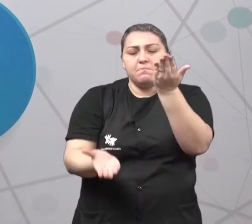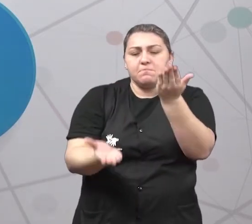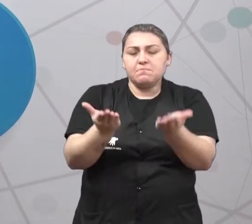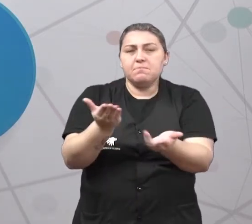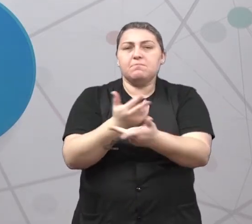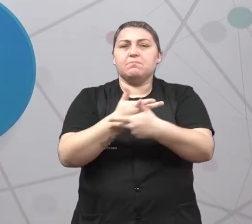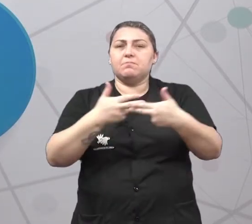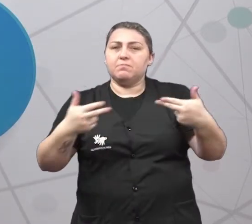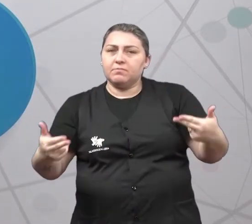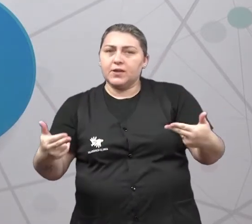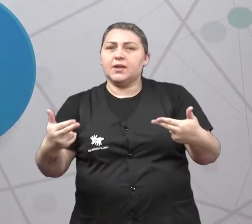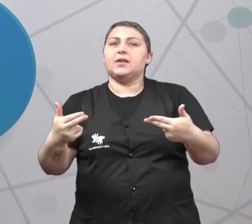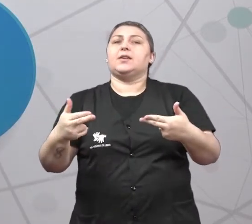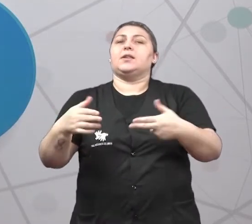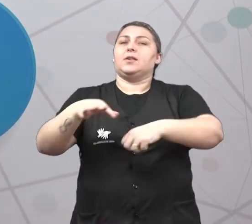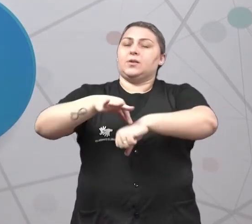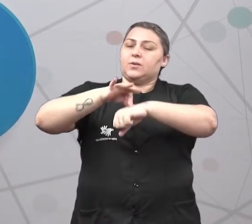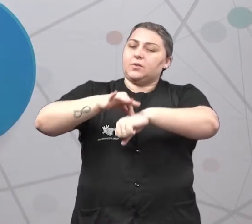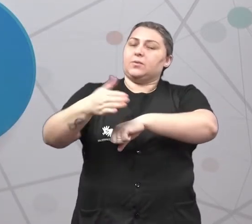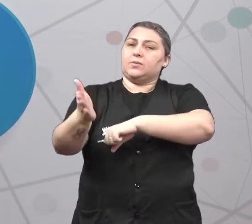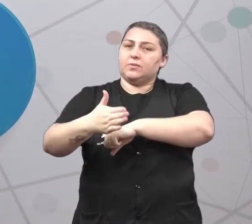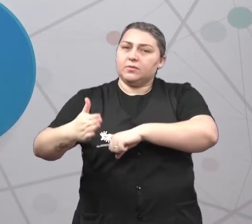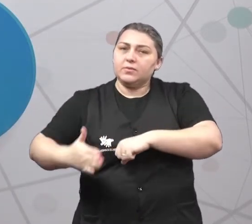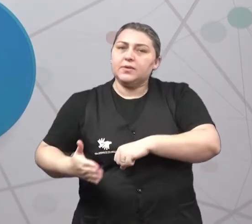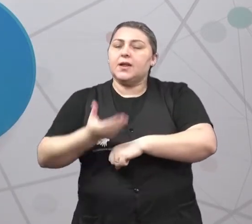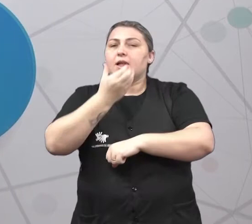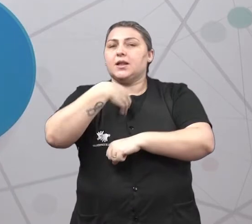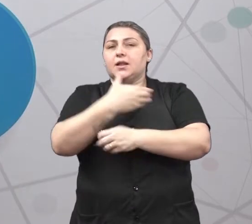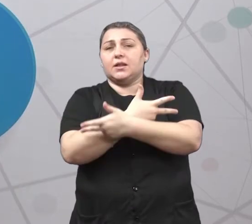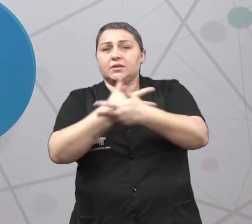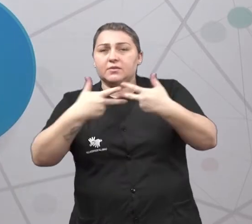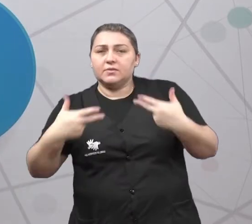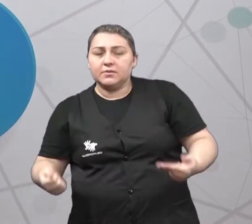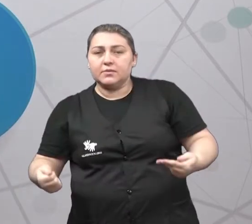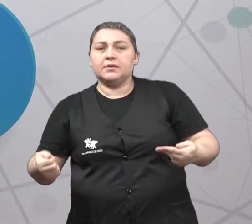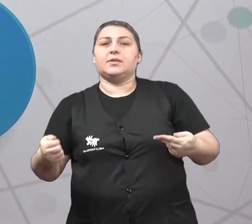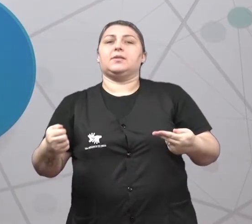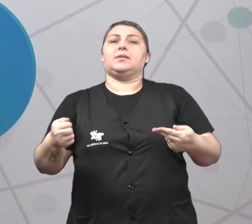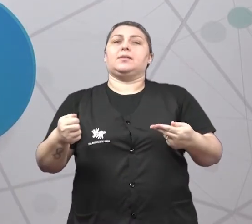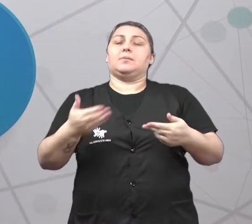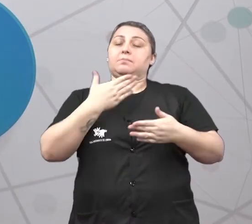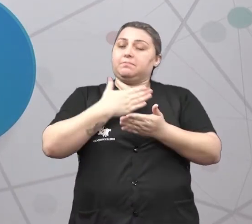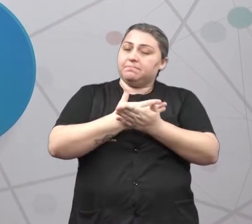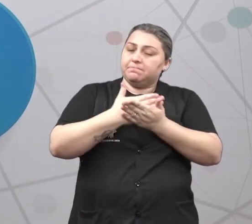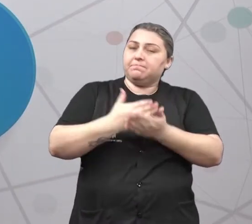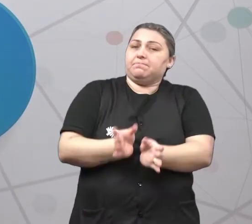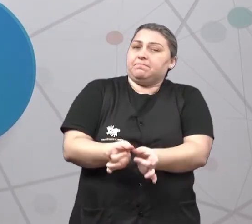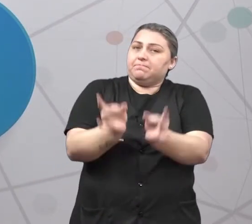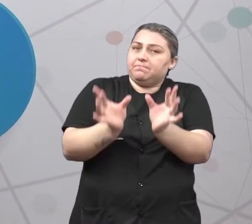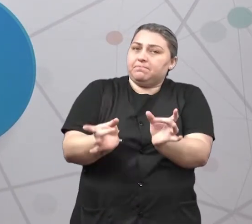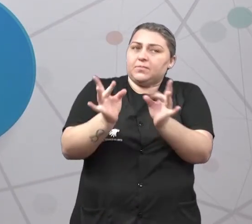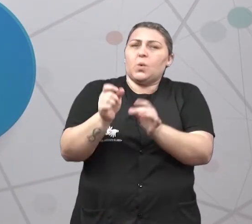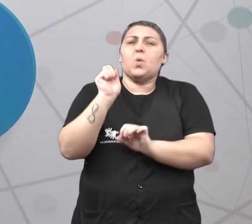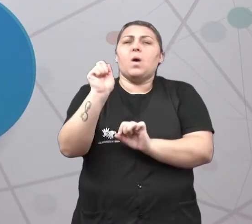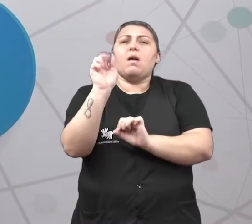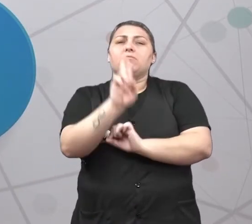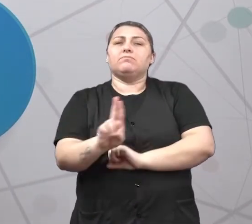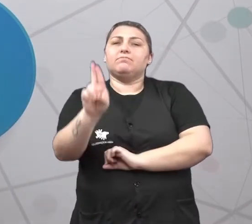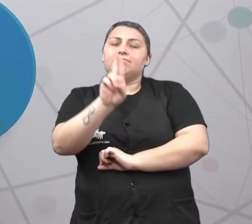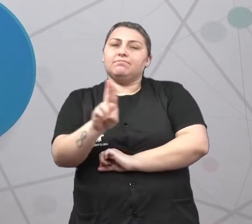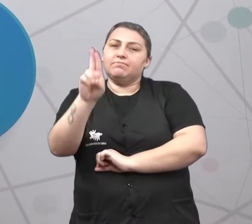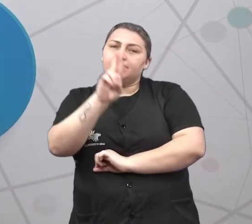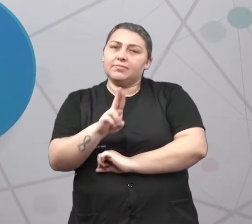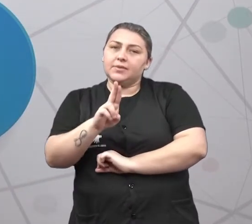dos objetos, da caça, do peixe, das frutas. Então, para comercializar, o que que eles